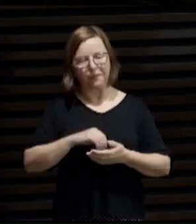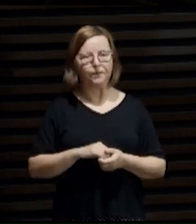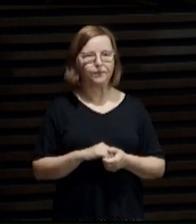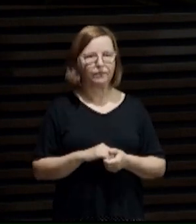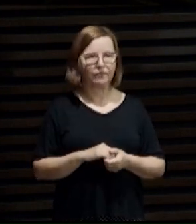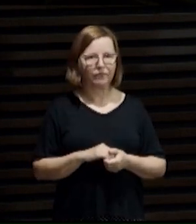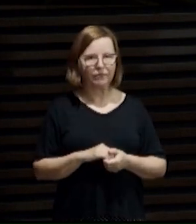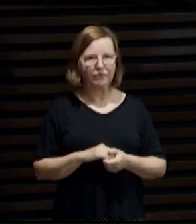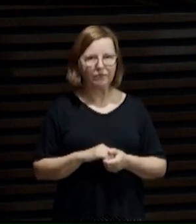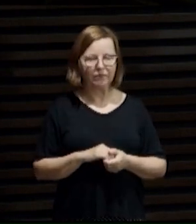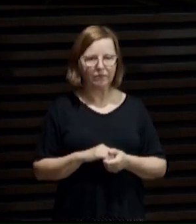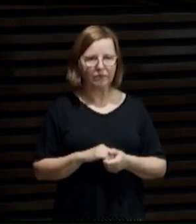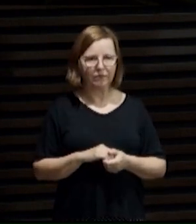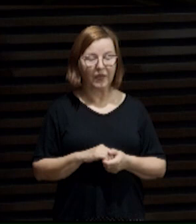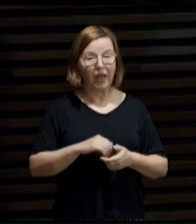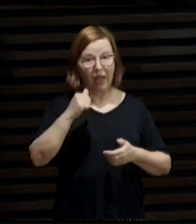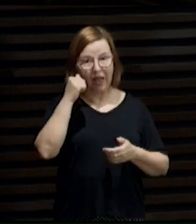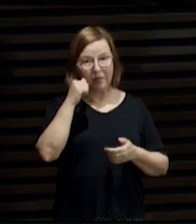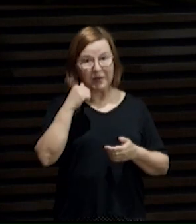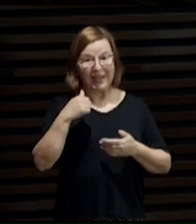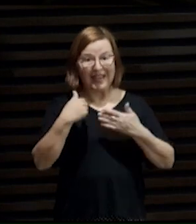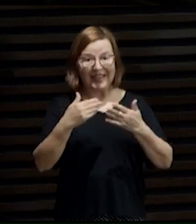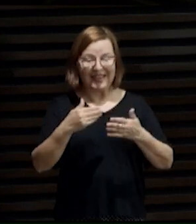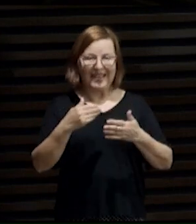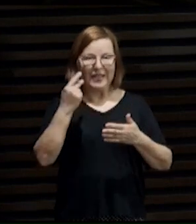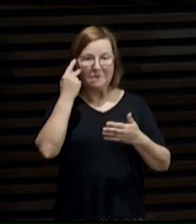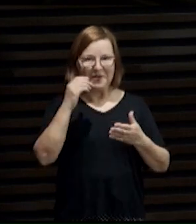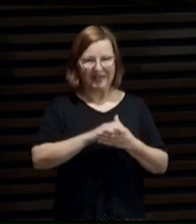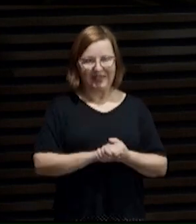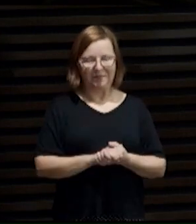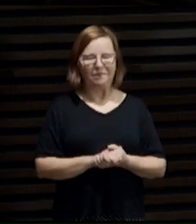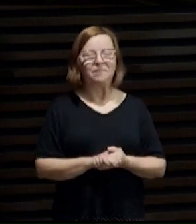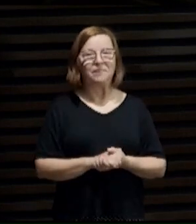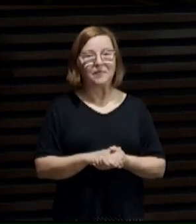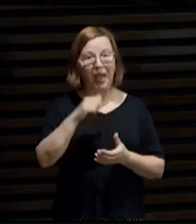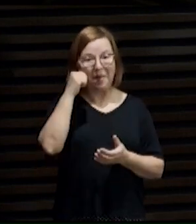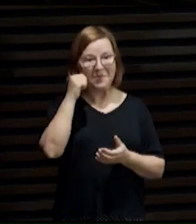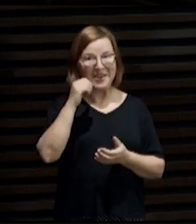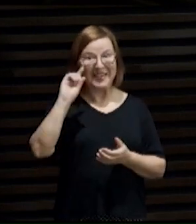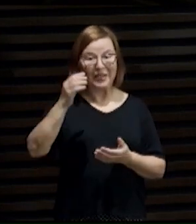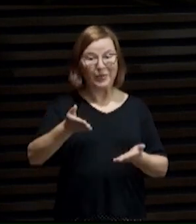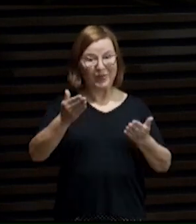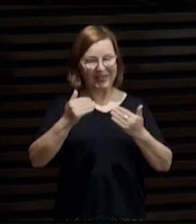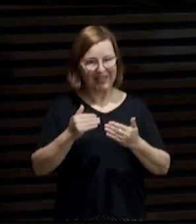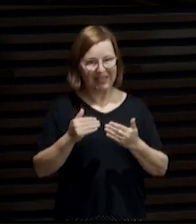em casamento. Então a mulher que Deus nos dá é a mulher que